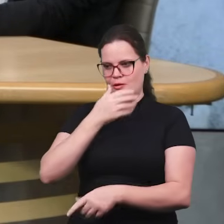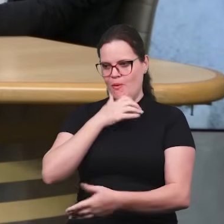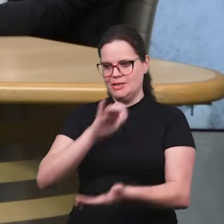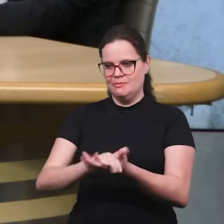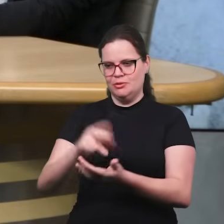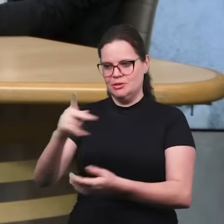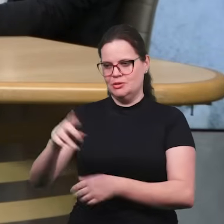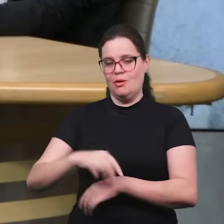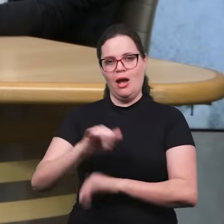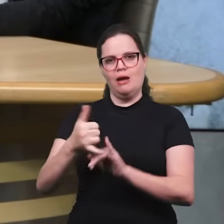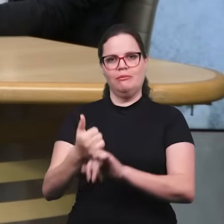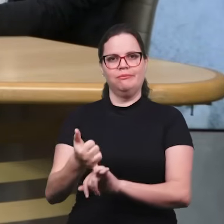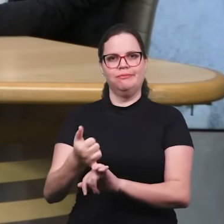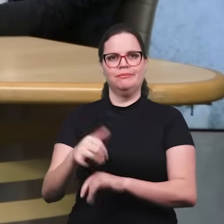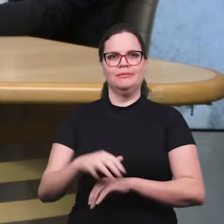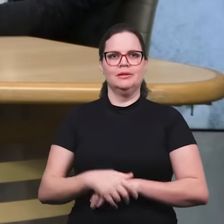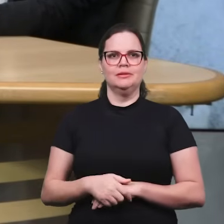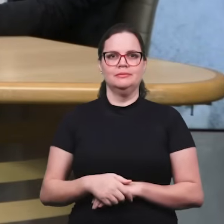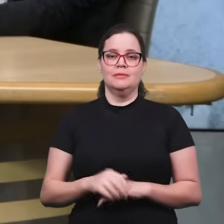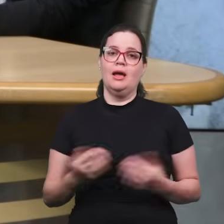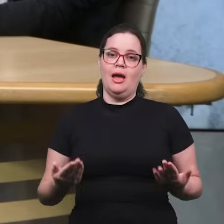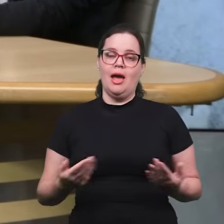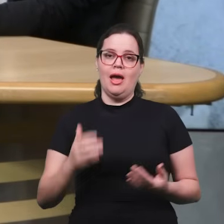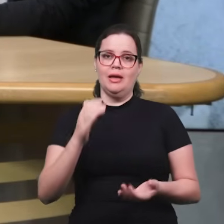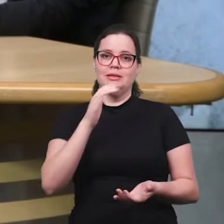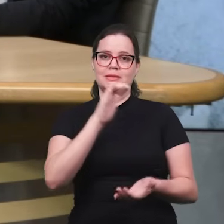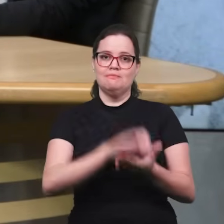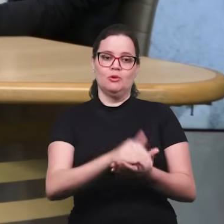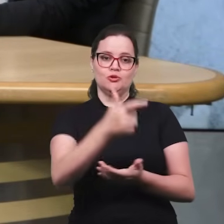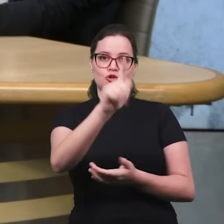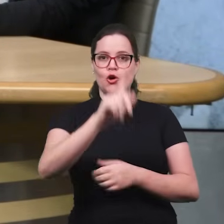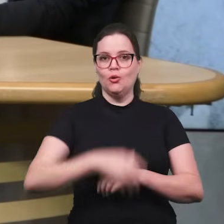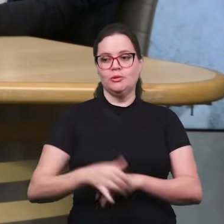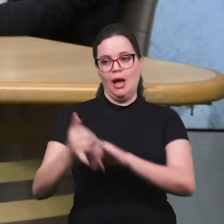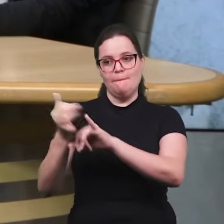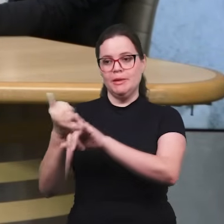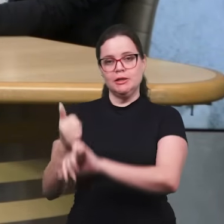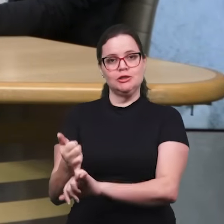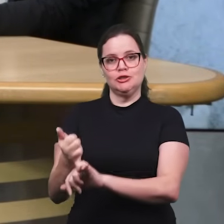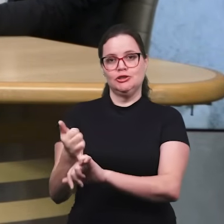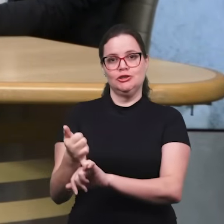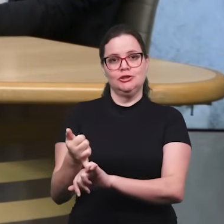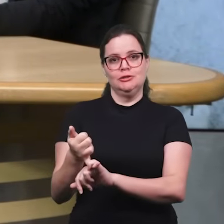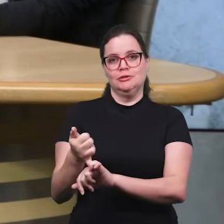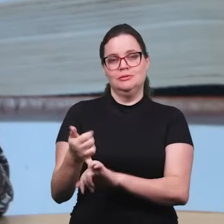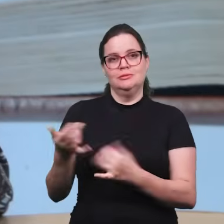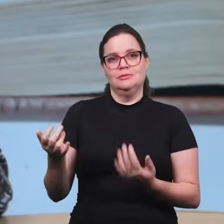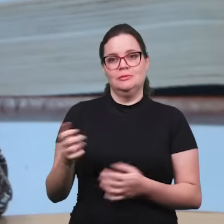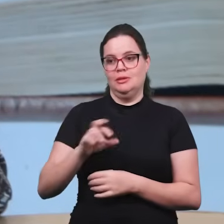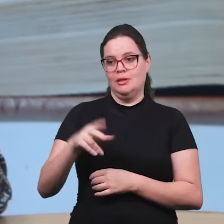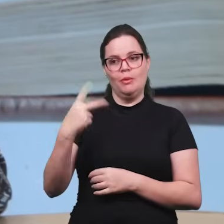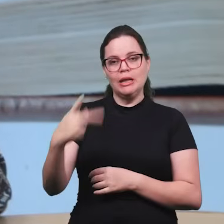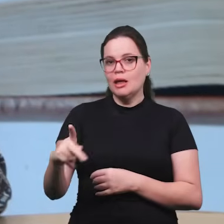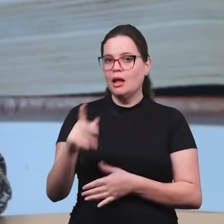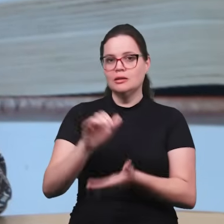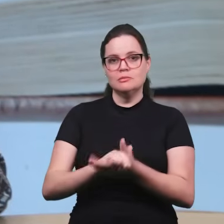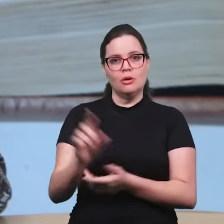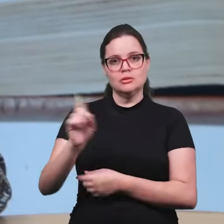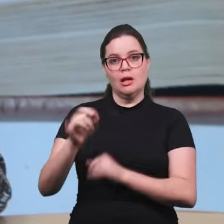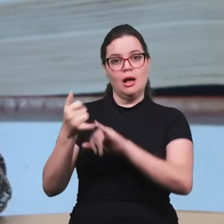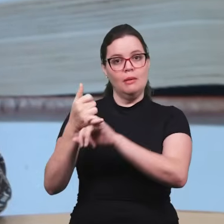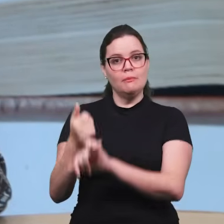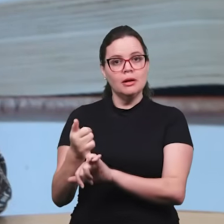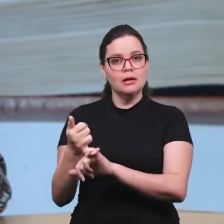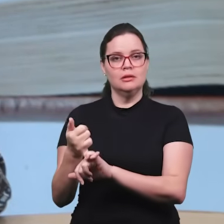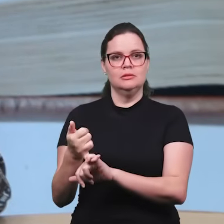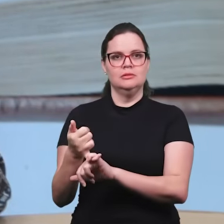marido, pode ser que ele fosse marido de alguém, não era dela, entendeu? Então é aquele olhar